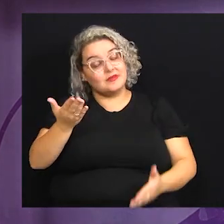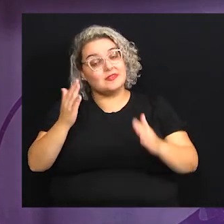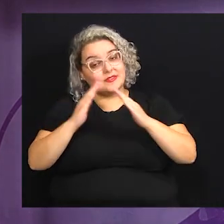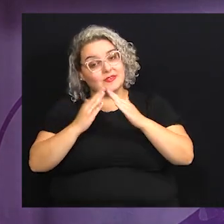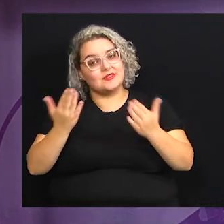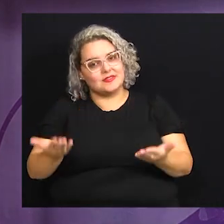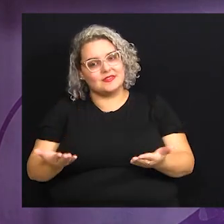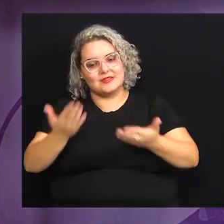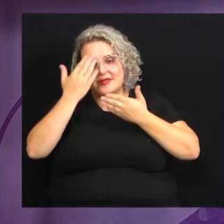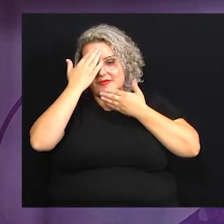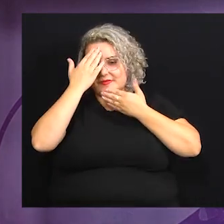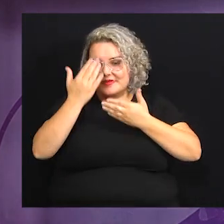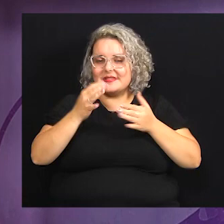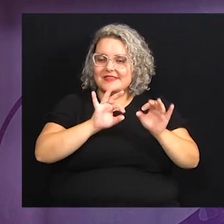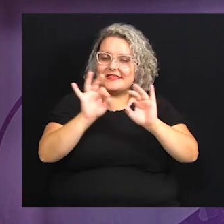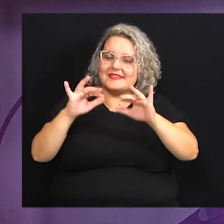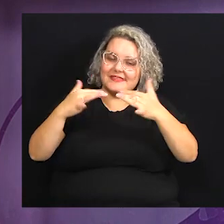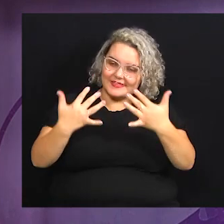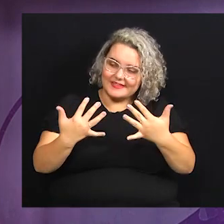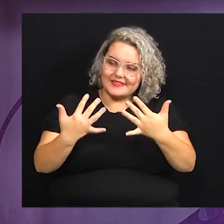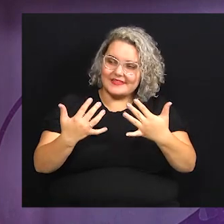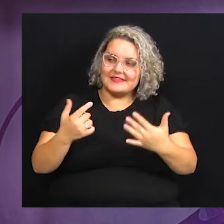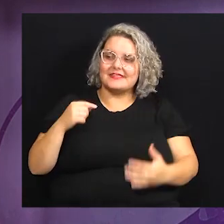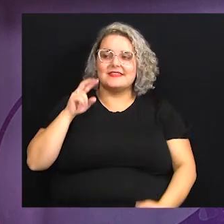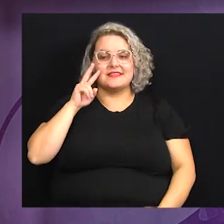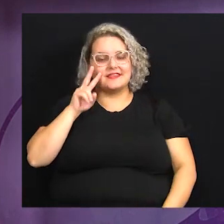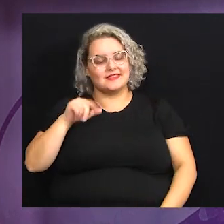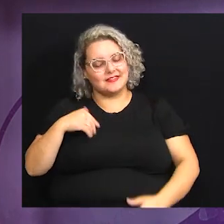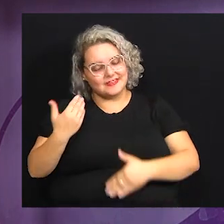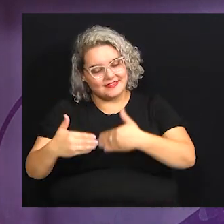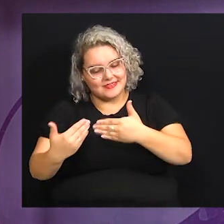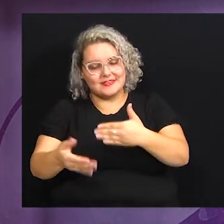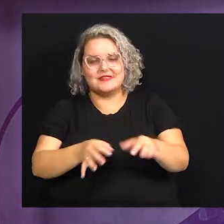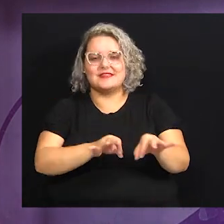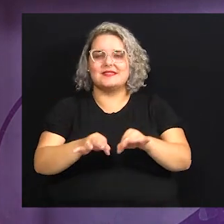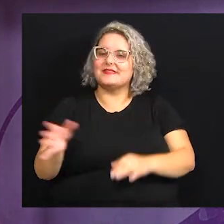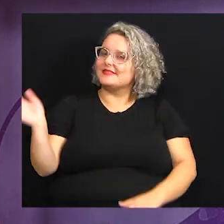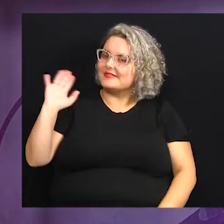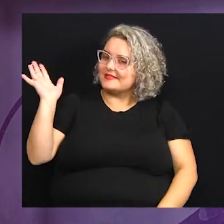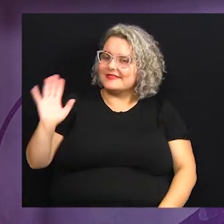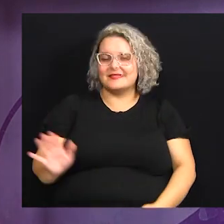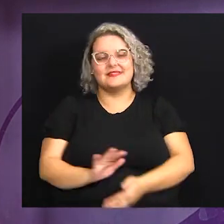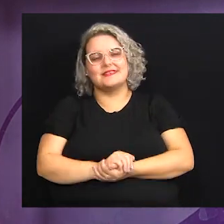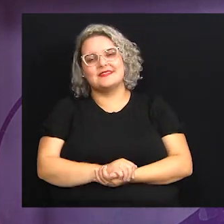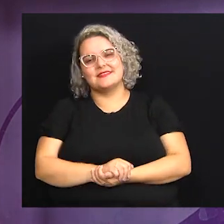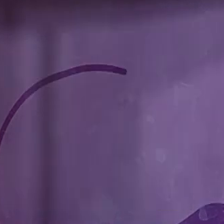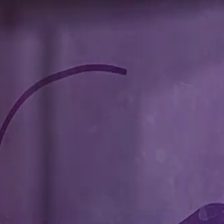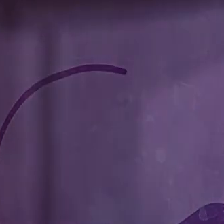de casa também. Muito obrigada pela companhia e audiência e a gente se vê aí ao longo da programação. Tchau!